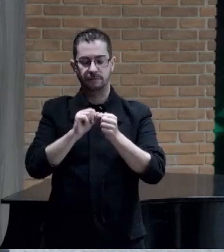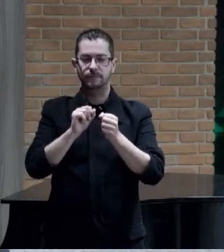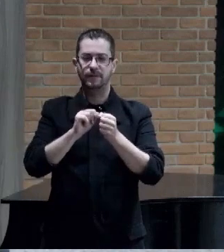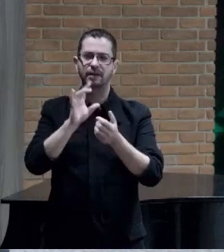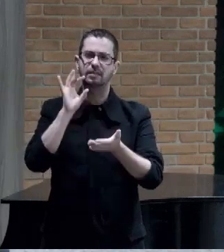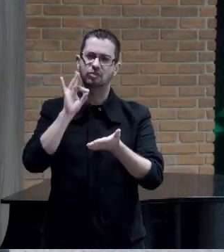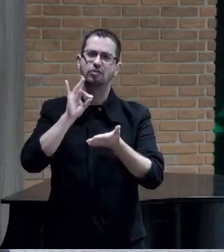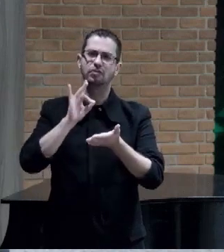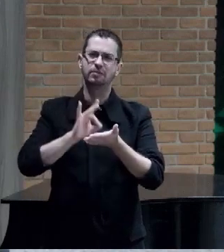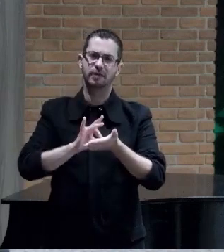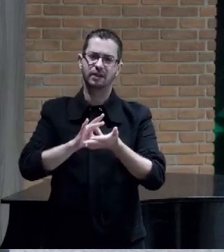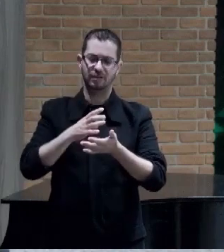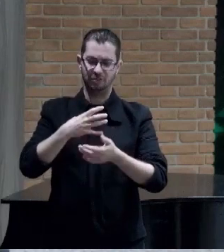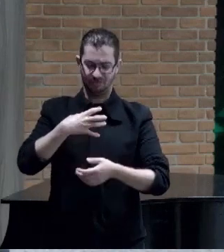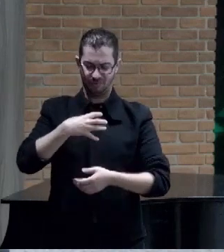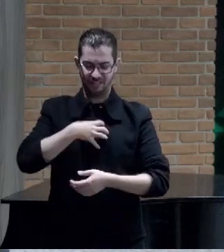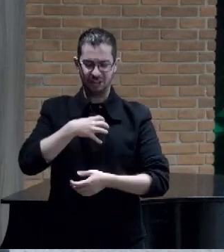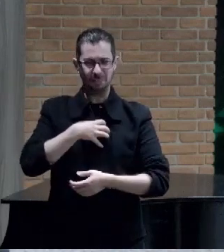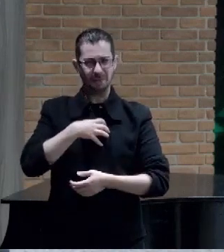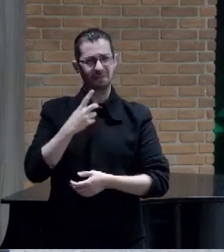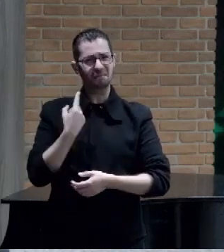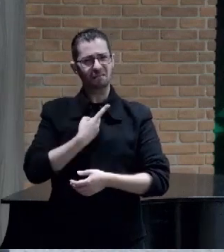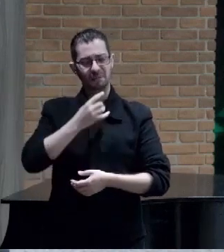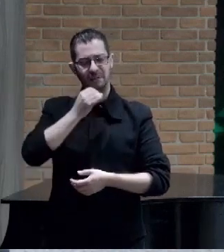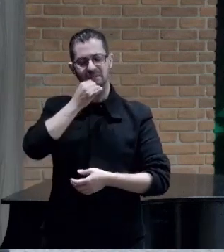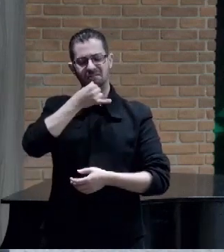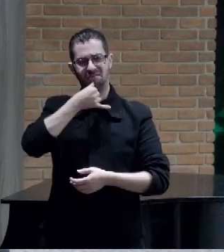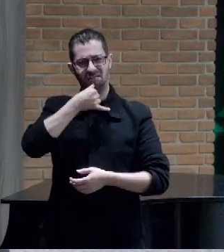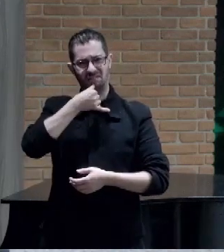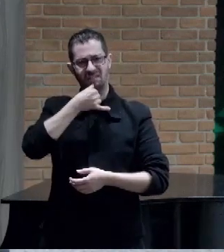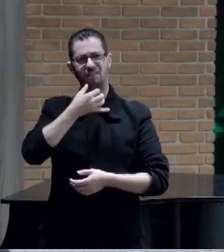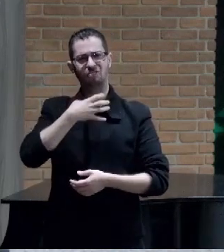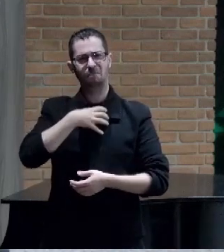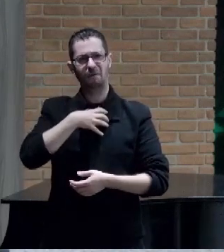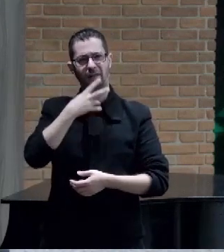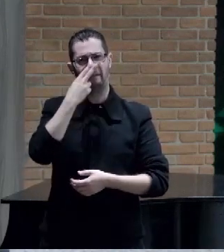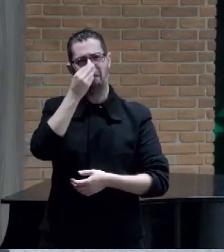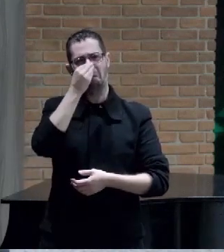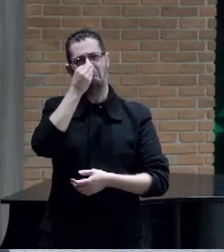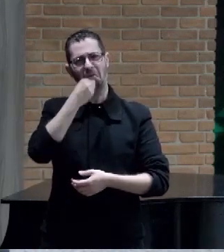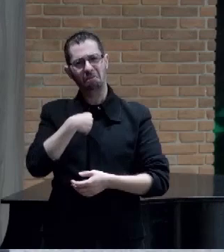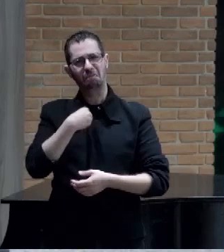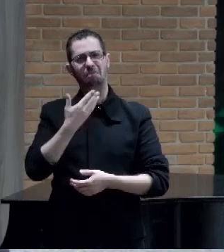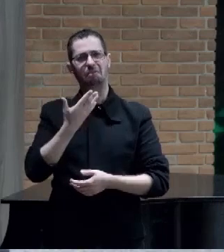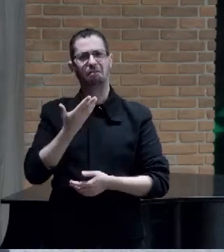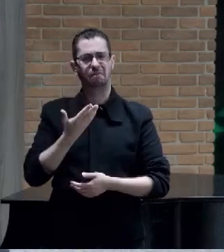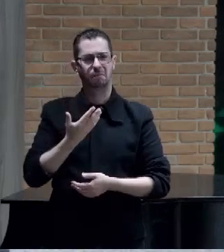realmente um sentimento de tristeza, né, de desânimo.